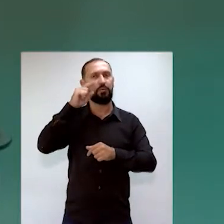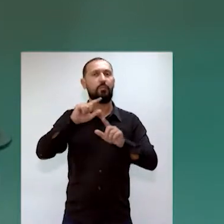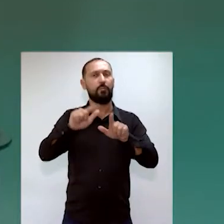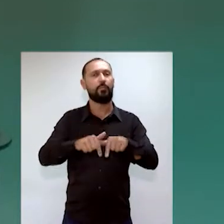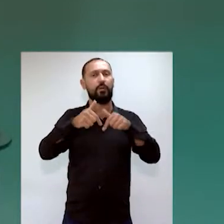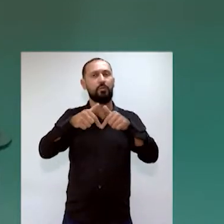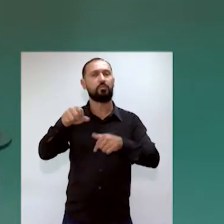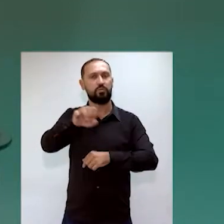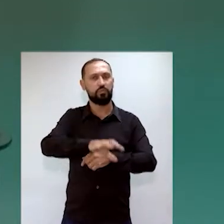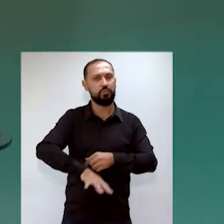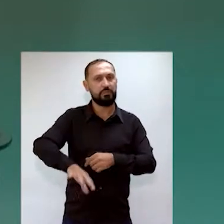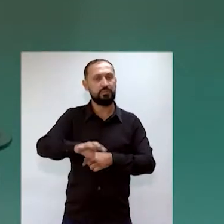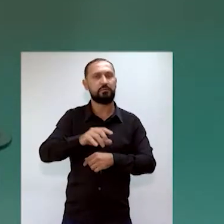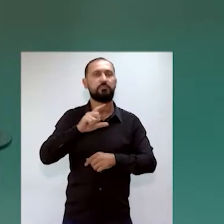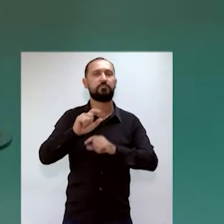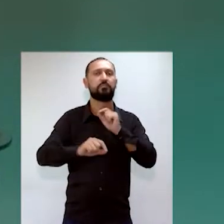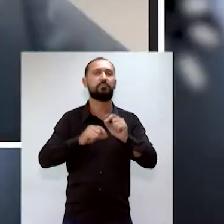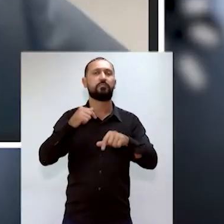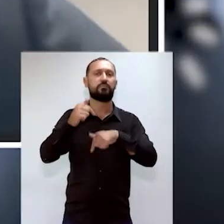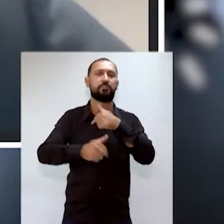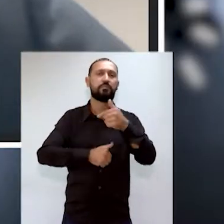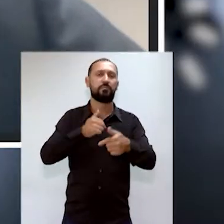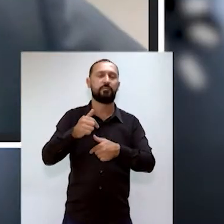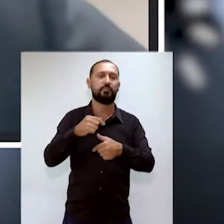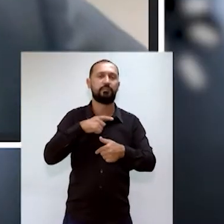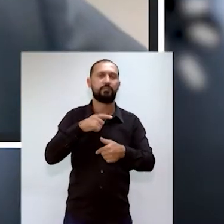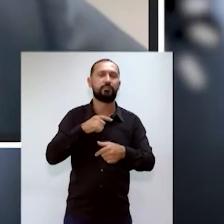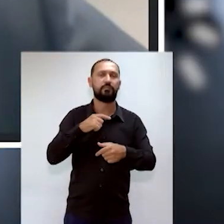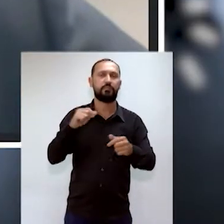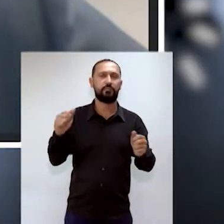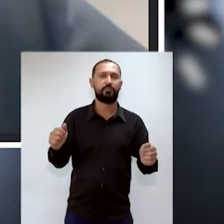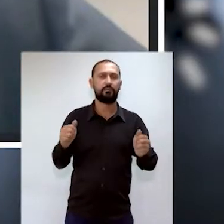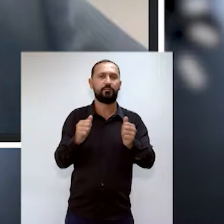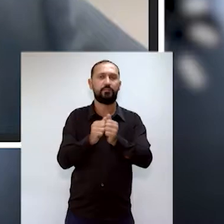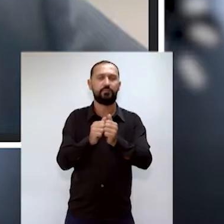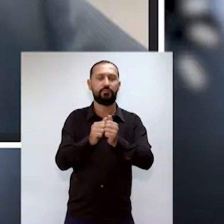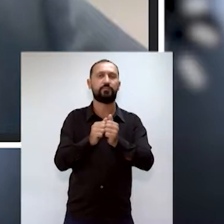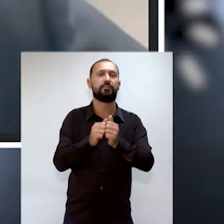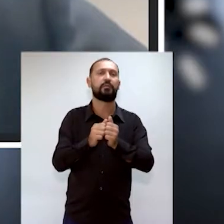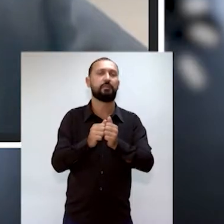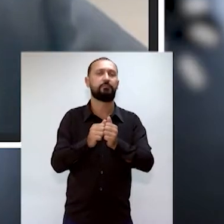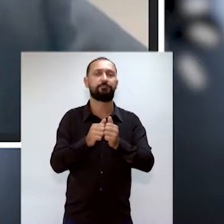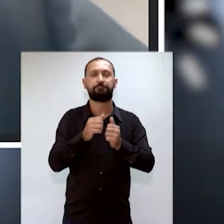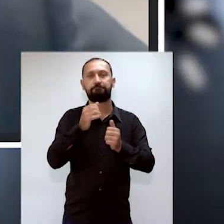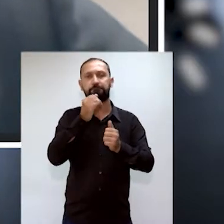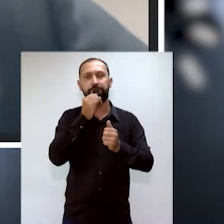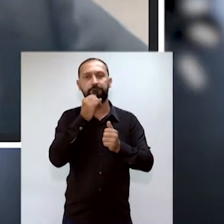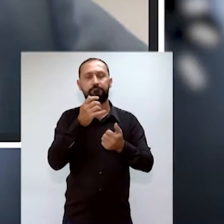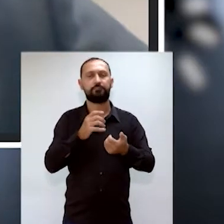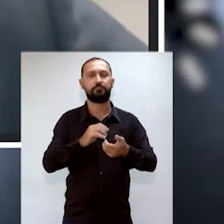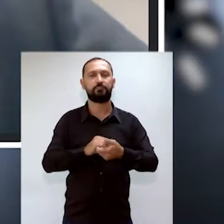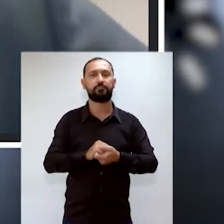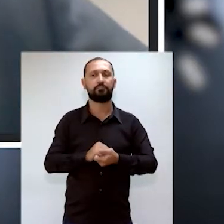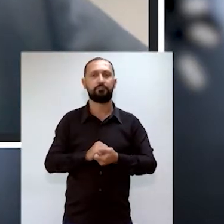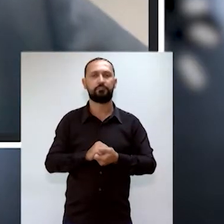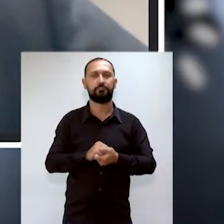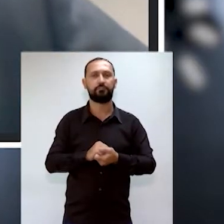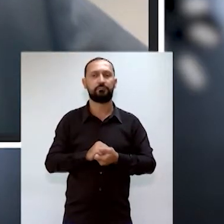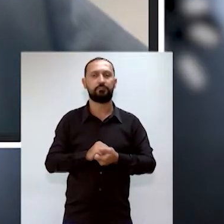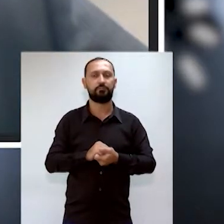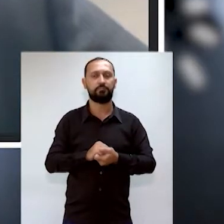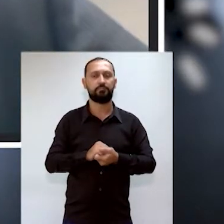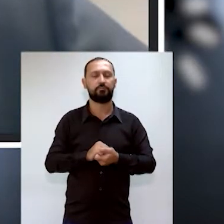de vida social, que é o trabalho deles ali como terceirizados e terceirizadas, né. Então esse